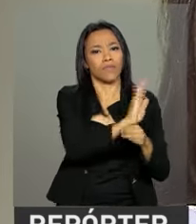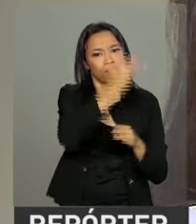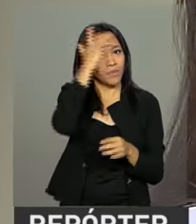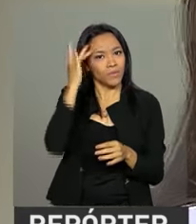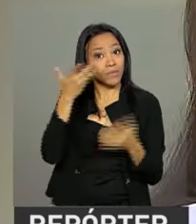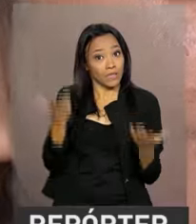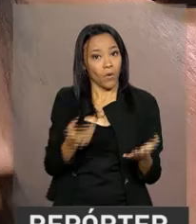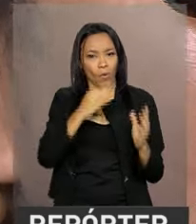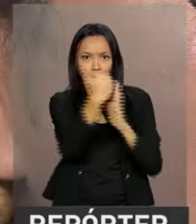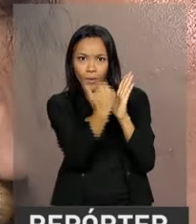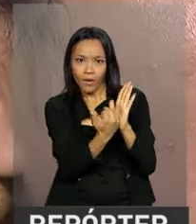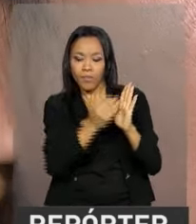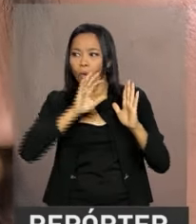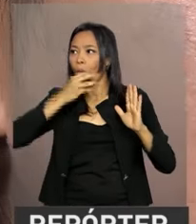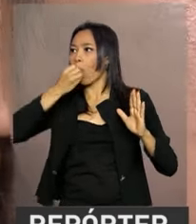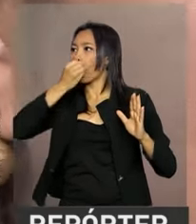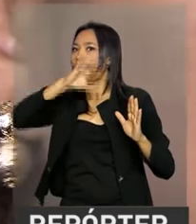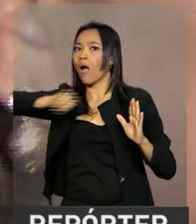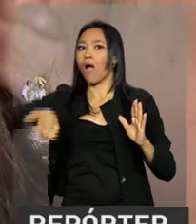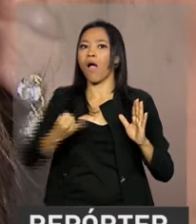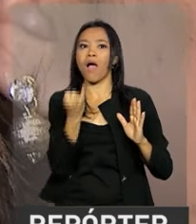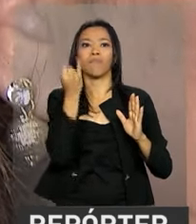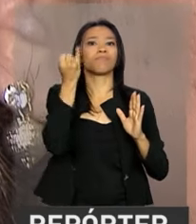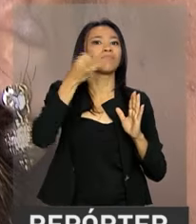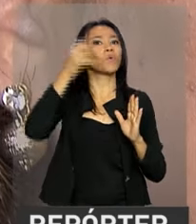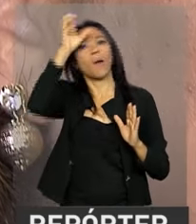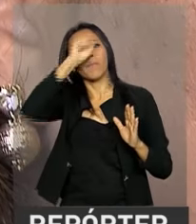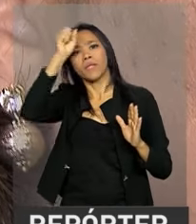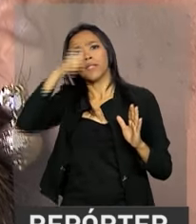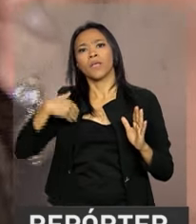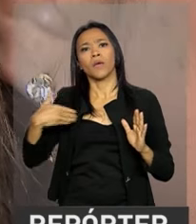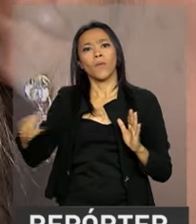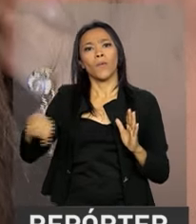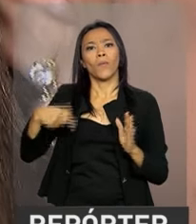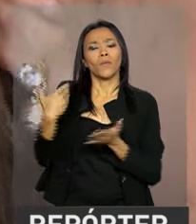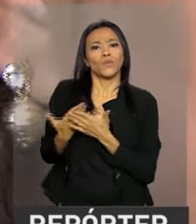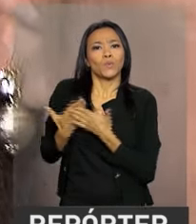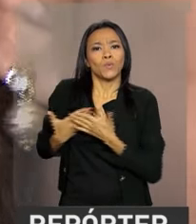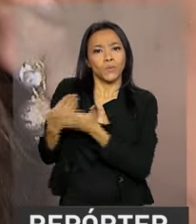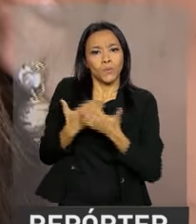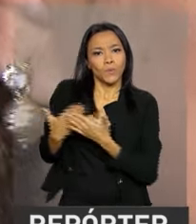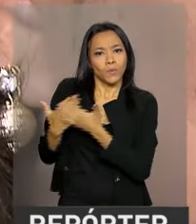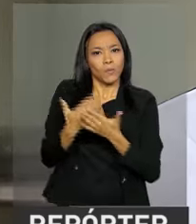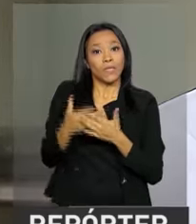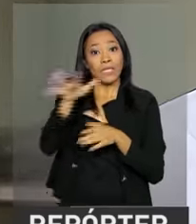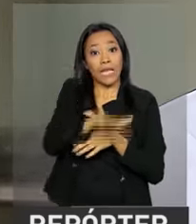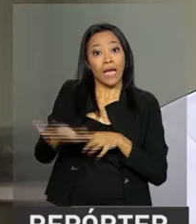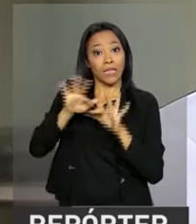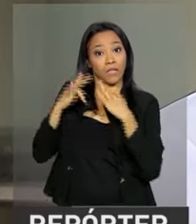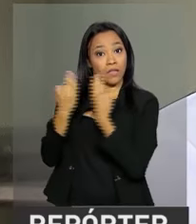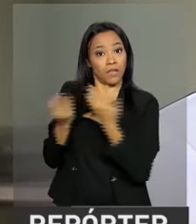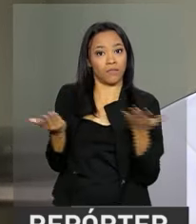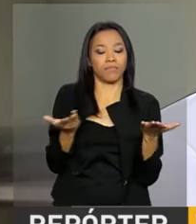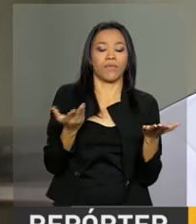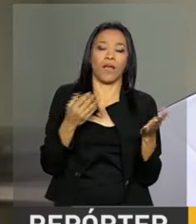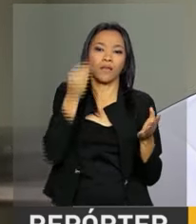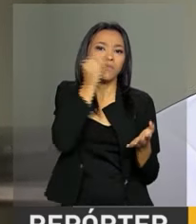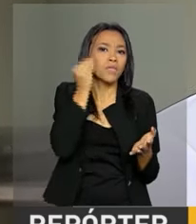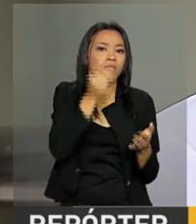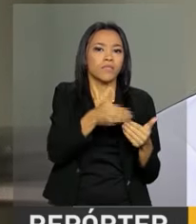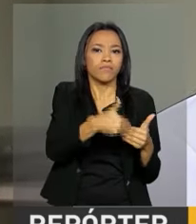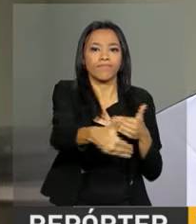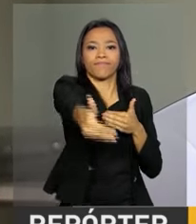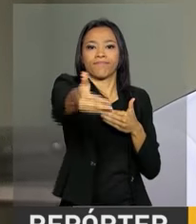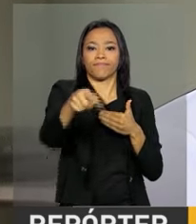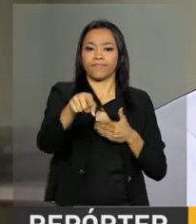é uma oportunidade de colocar em prática o que aprendeu com a especialização em medicina da família o nível de experiência que a gente vai